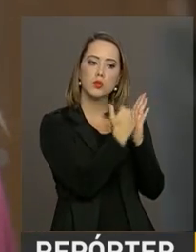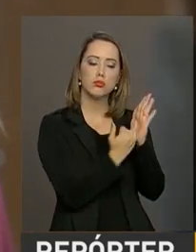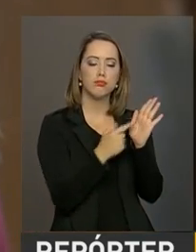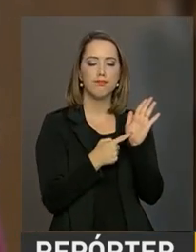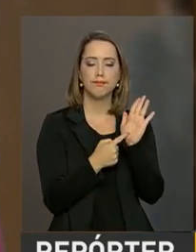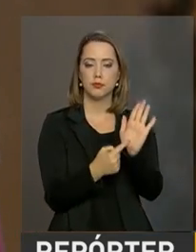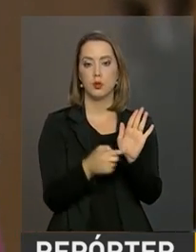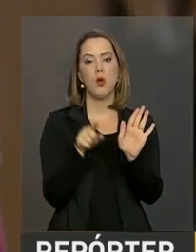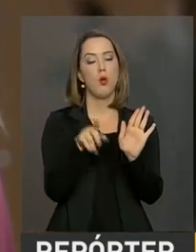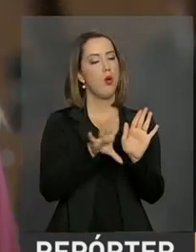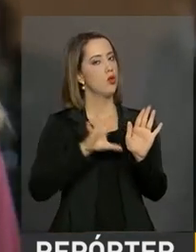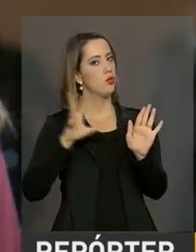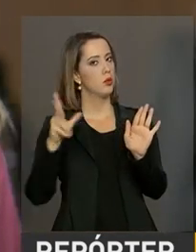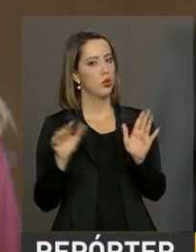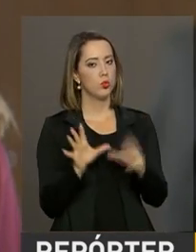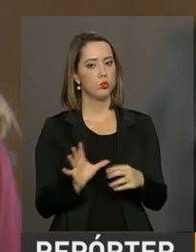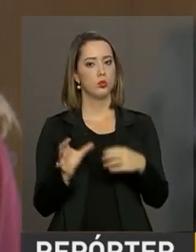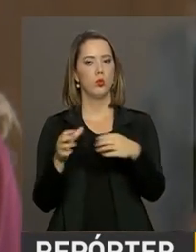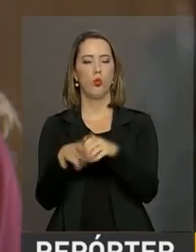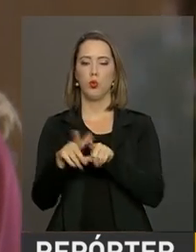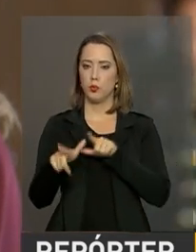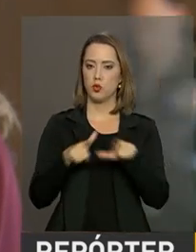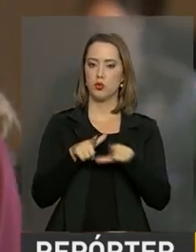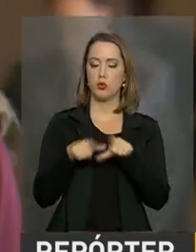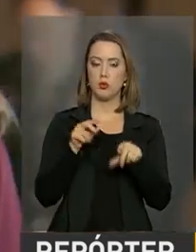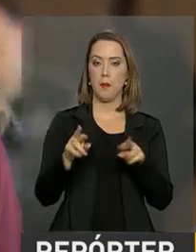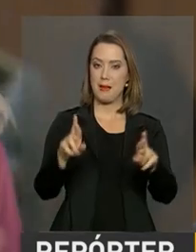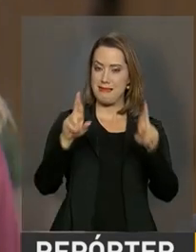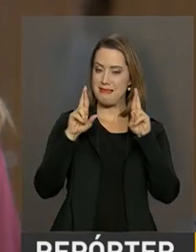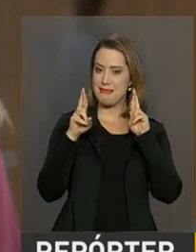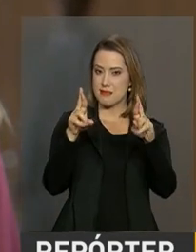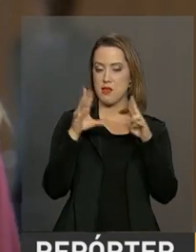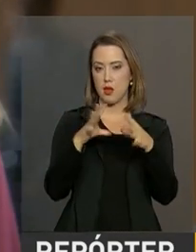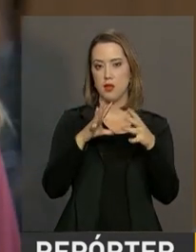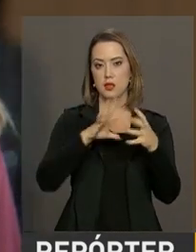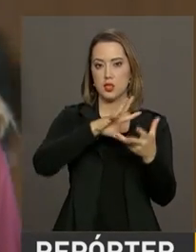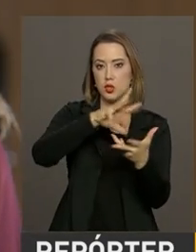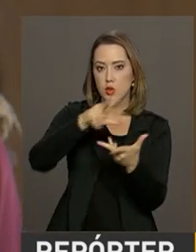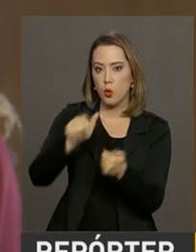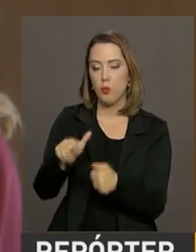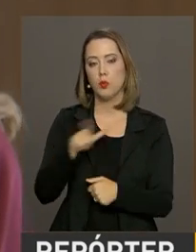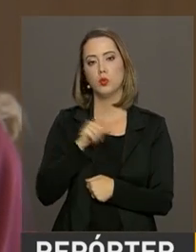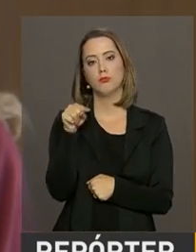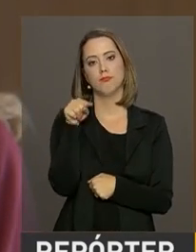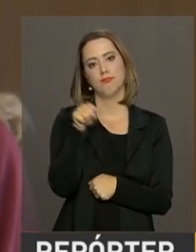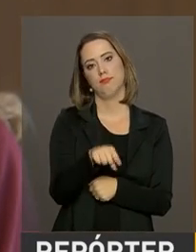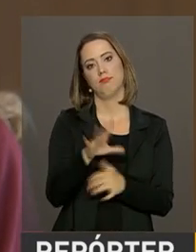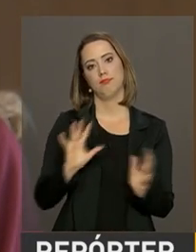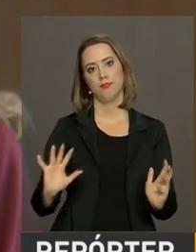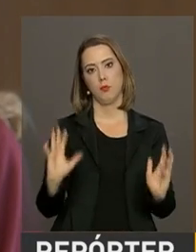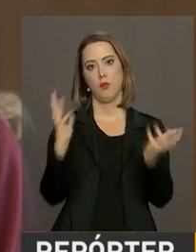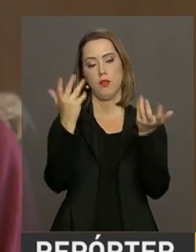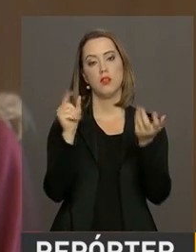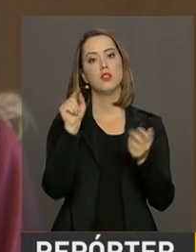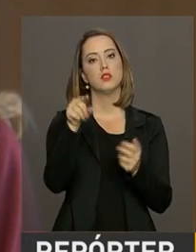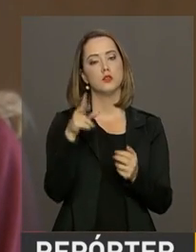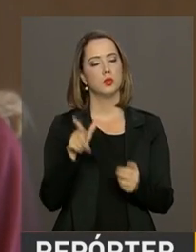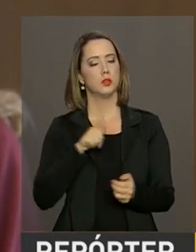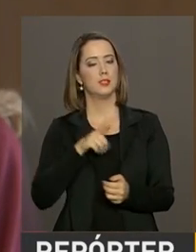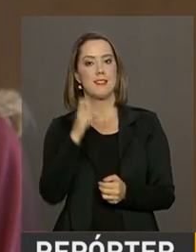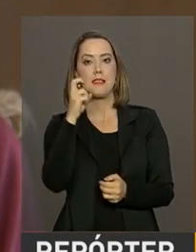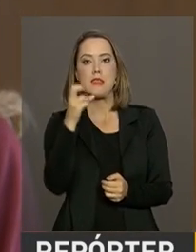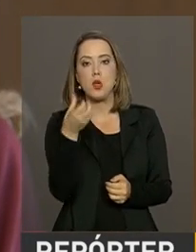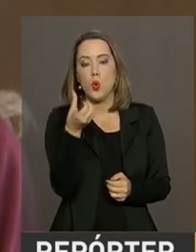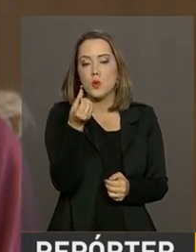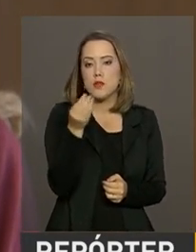equipe a grande esperança que o mundo tem em relação este evento que será visto por entre 5 e